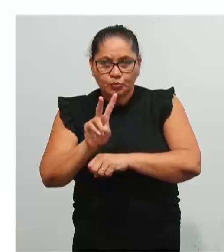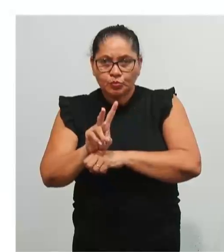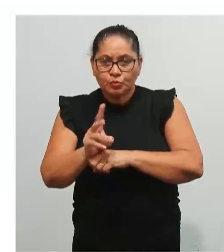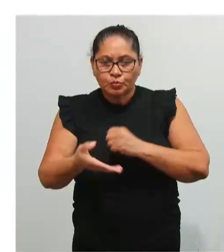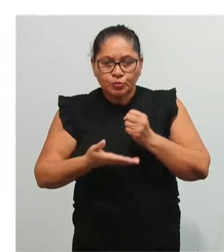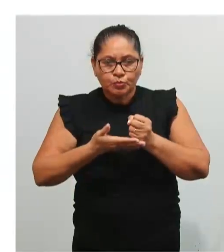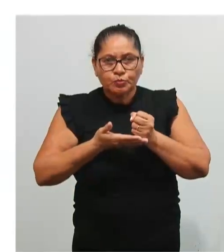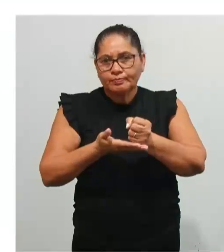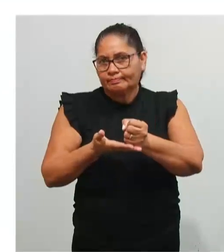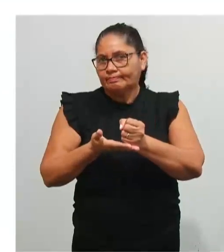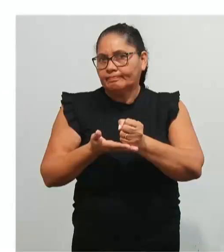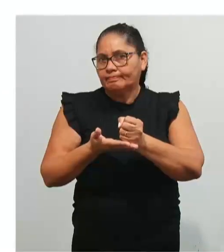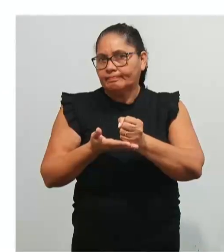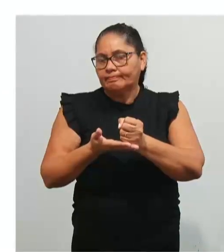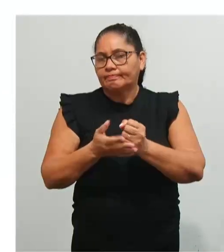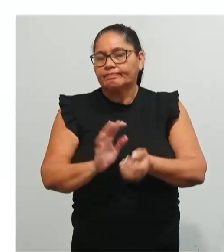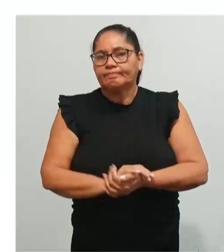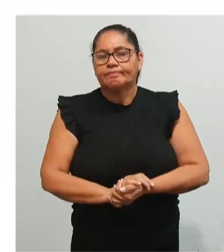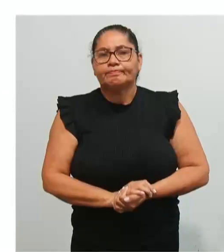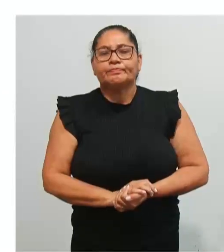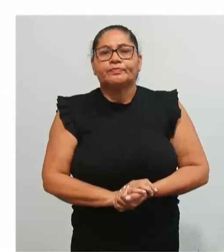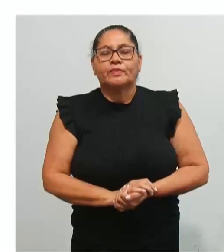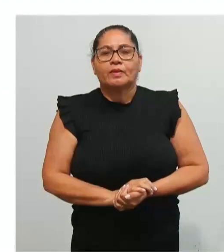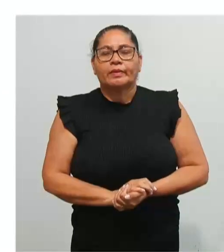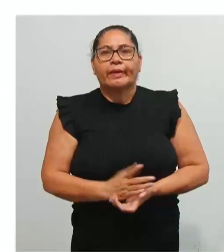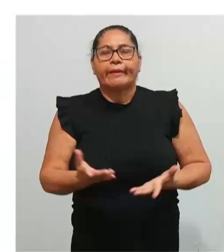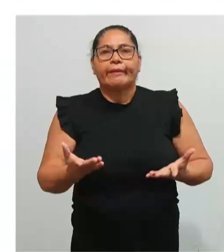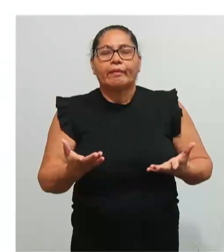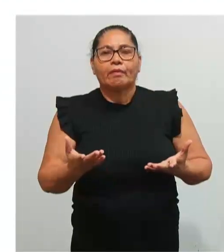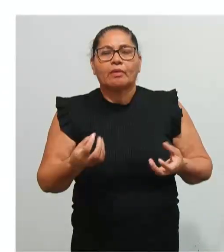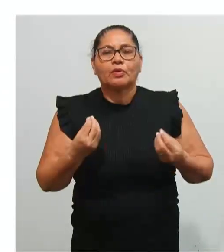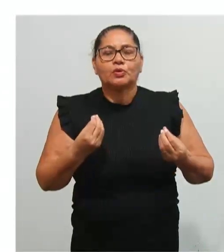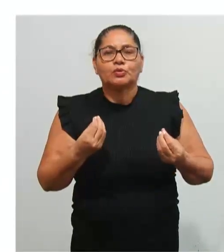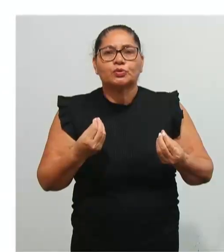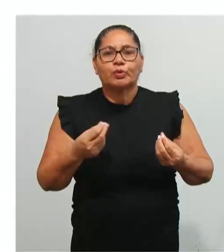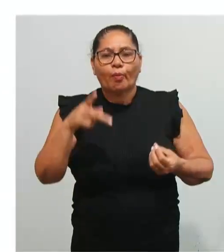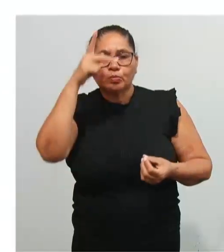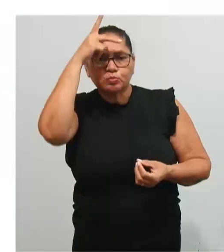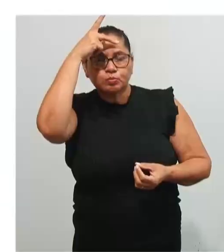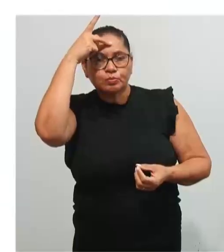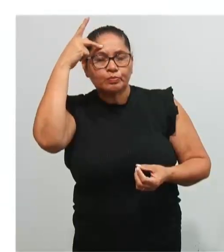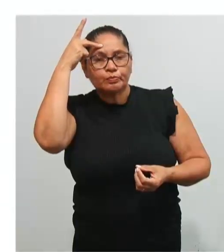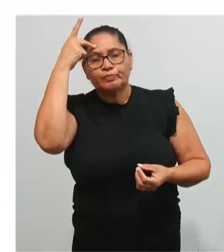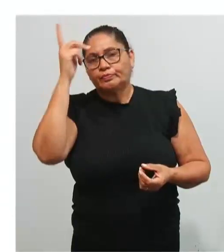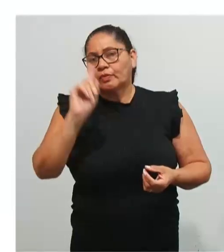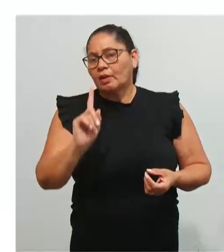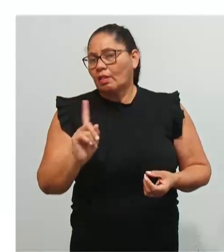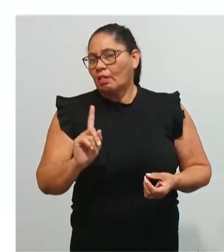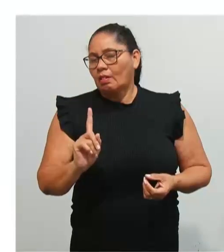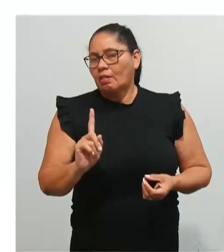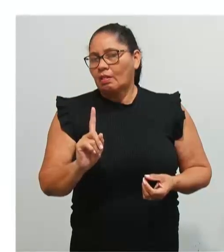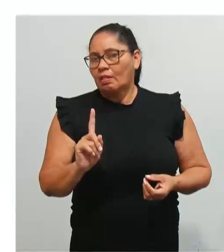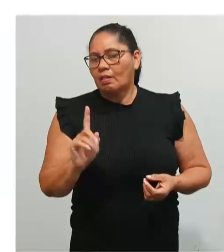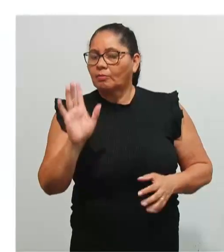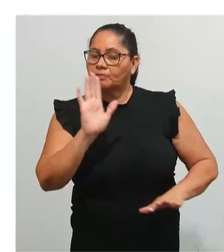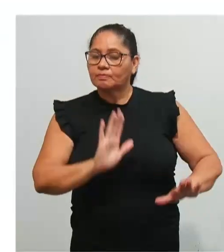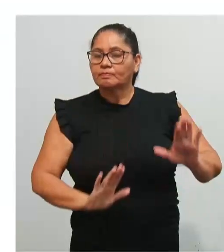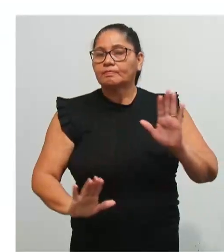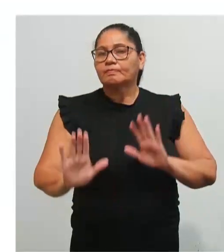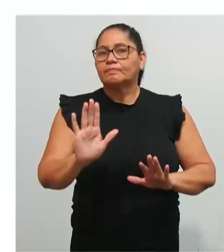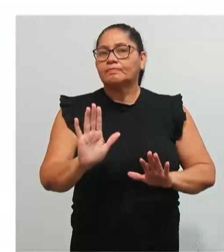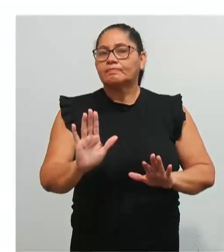apoio, estabelecendo um laço de submissão pessoal que não depende de uma relação